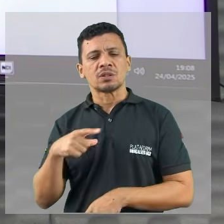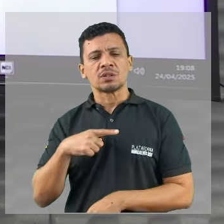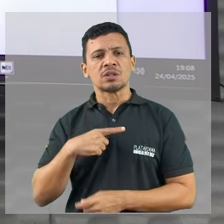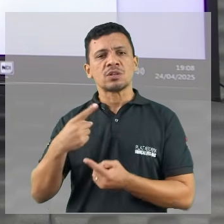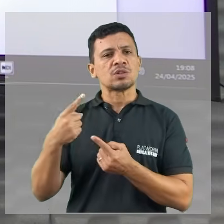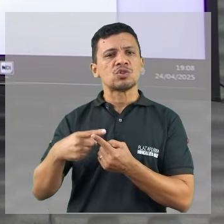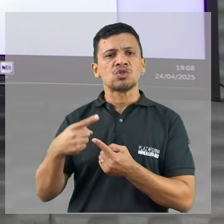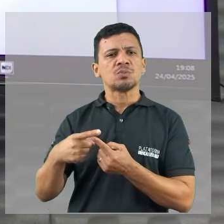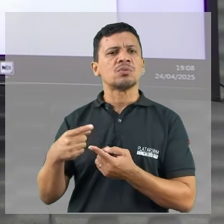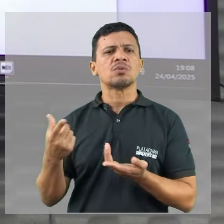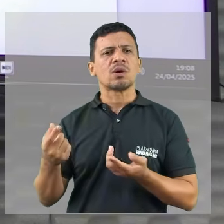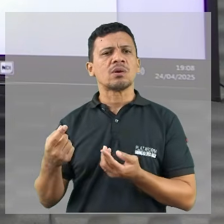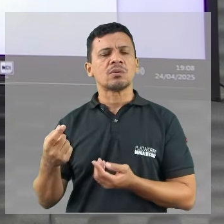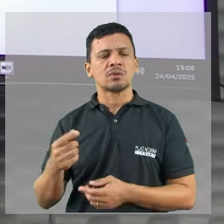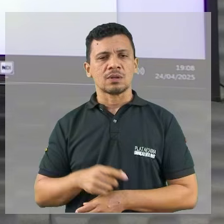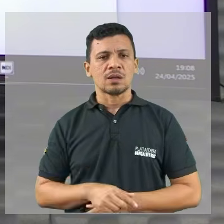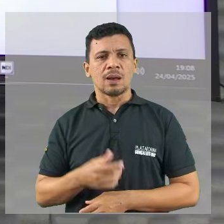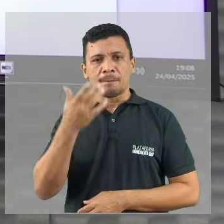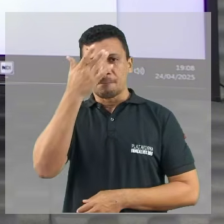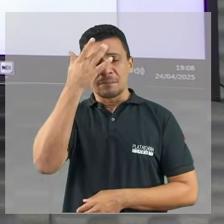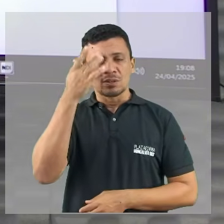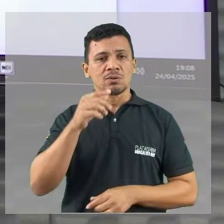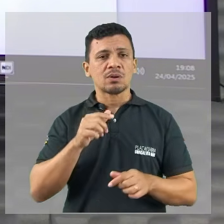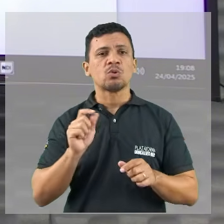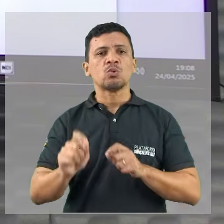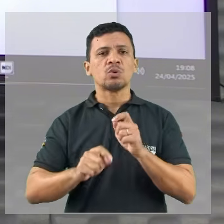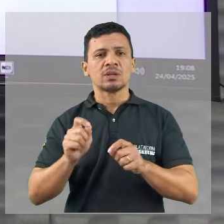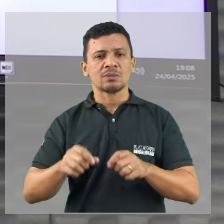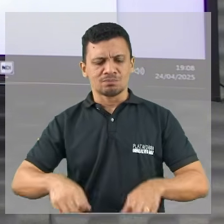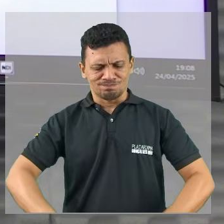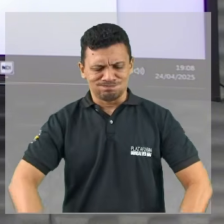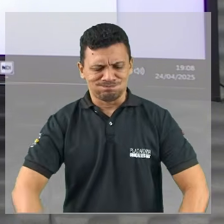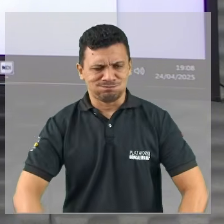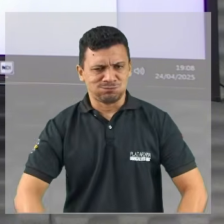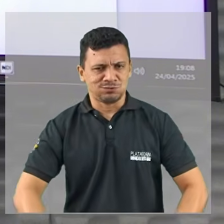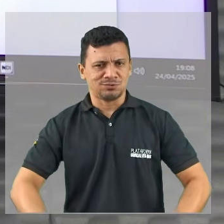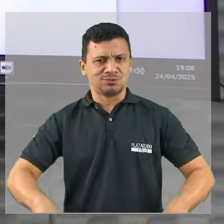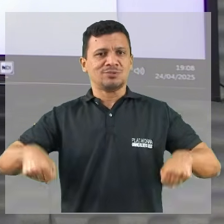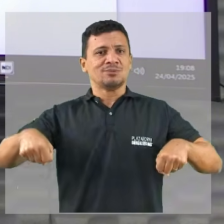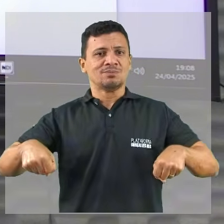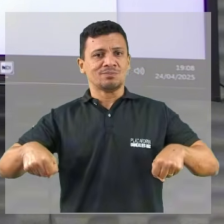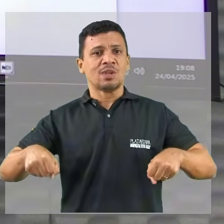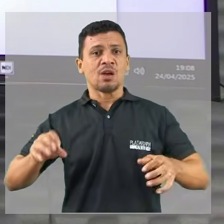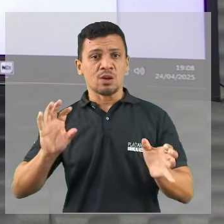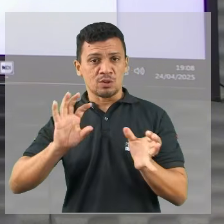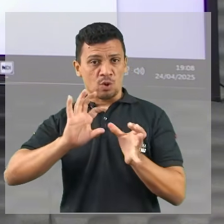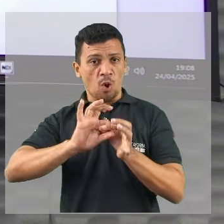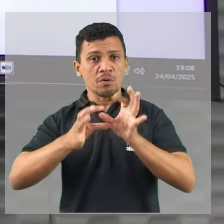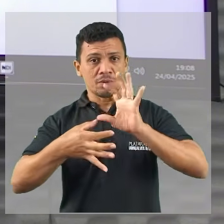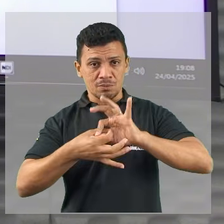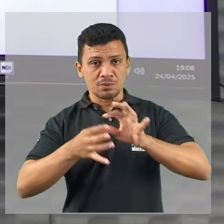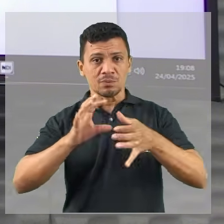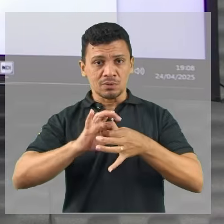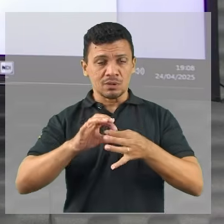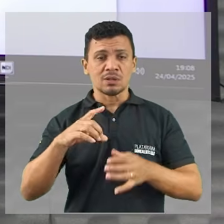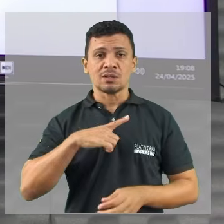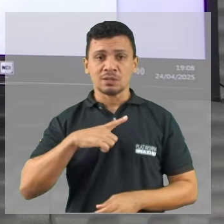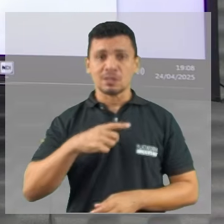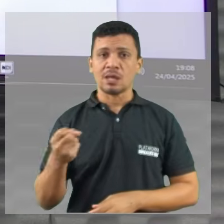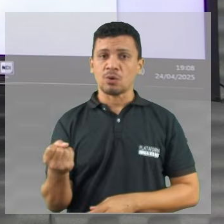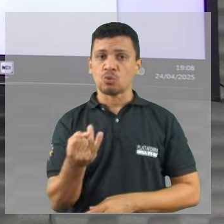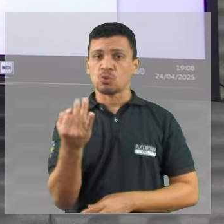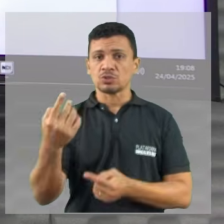tipo de fibra, tá? Os levantadores de peso. Então os levantadores de peso olímpico, eles vão ter uma